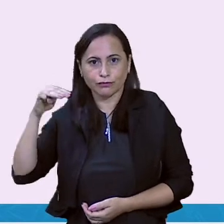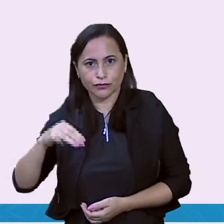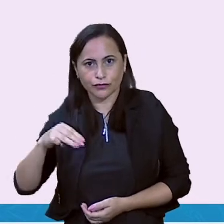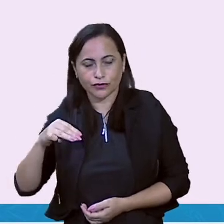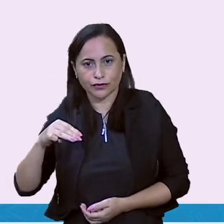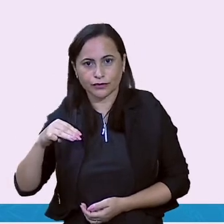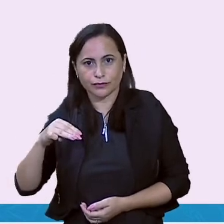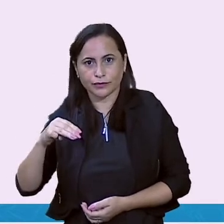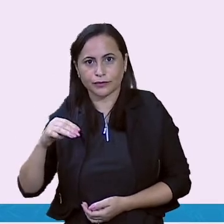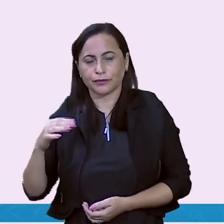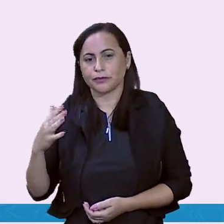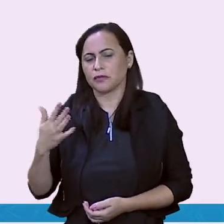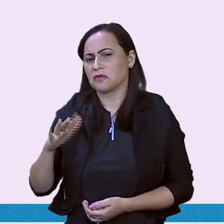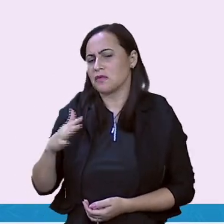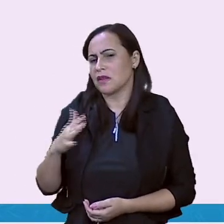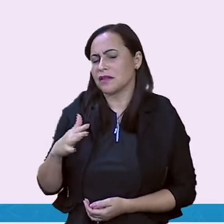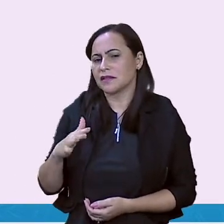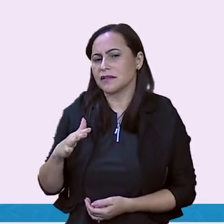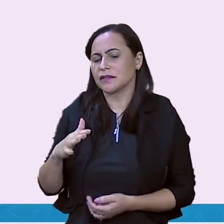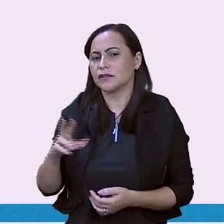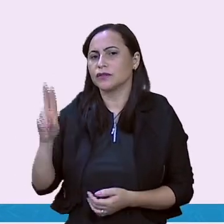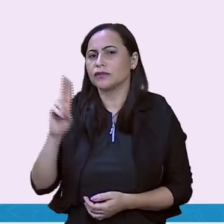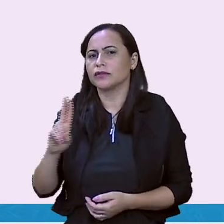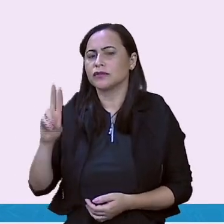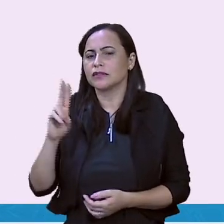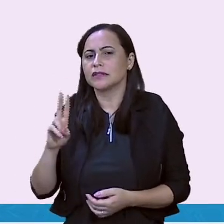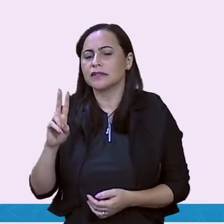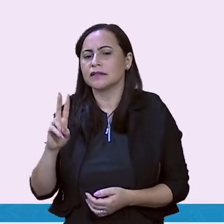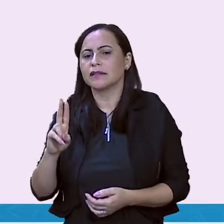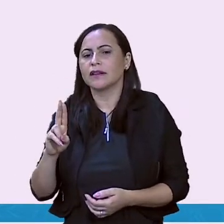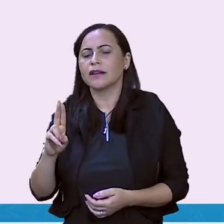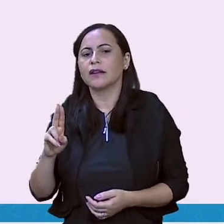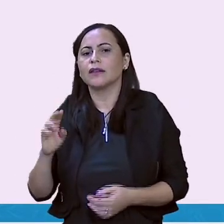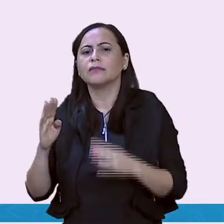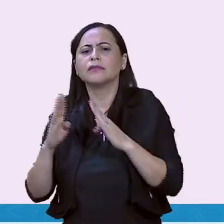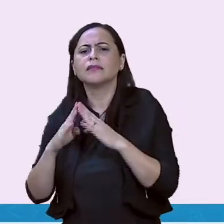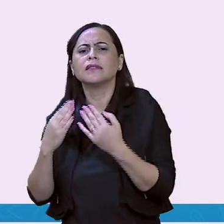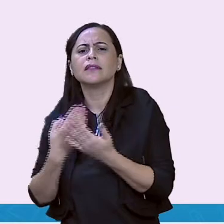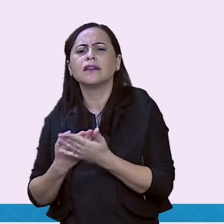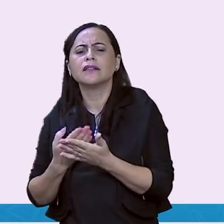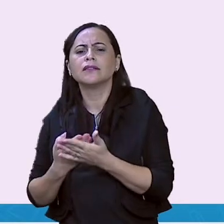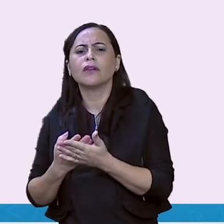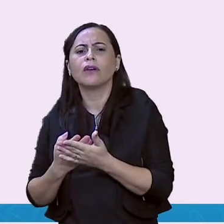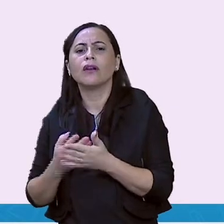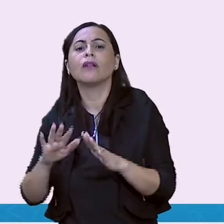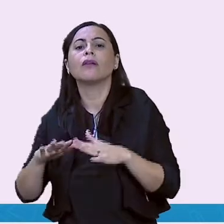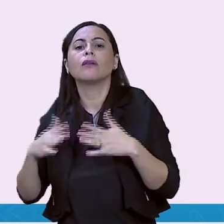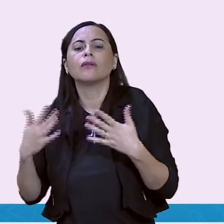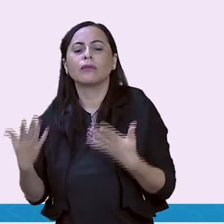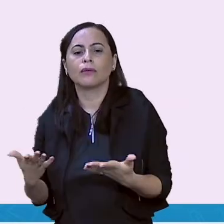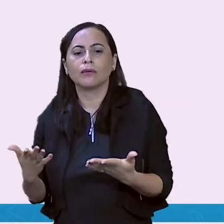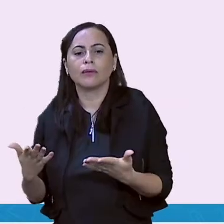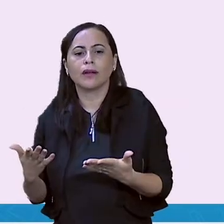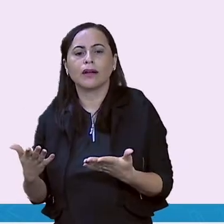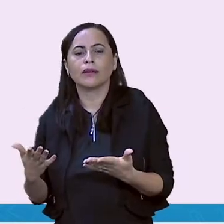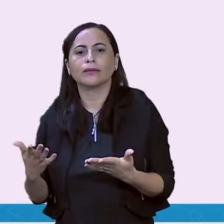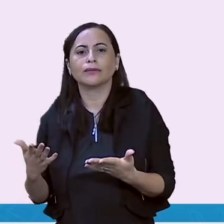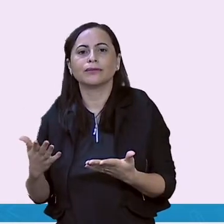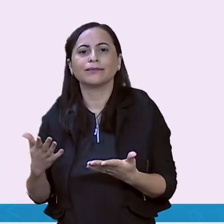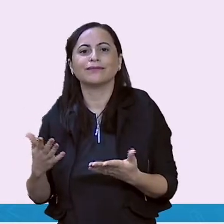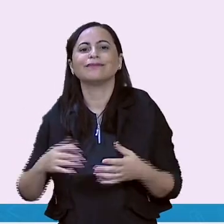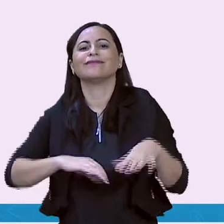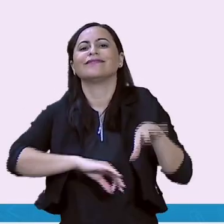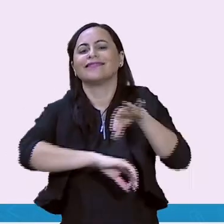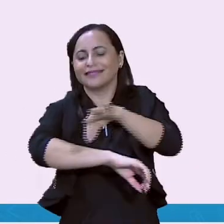que a gente utiliza, principalmente na nossa escola, para poder fazer essa medição de objetos pequenos?